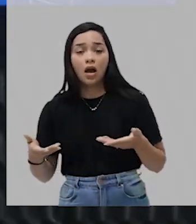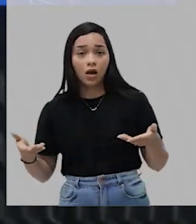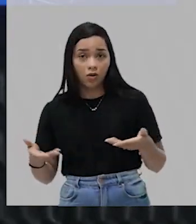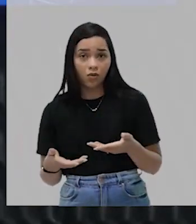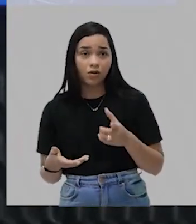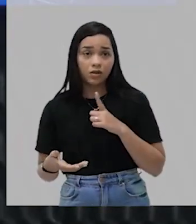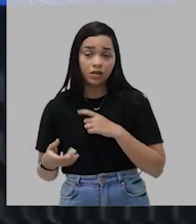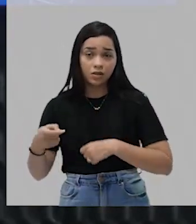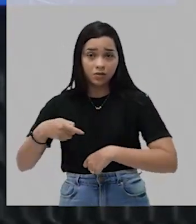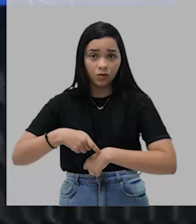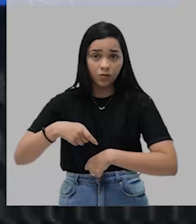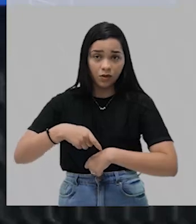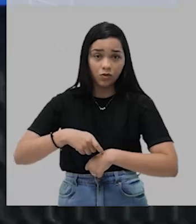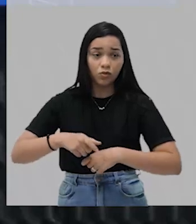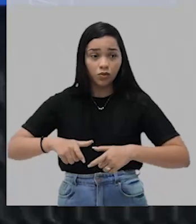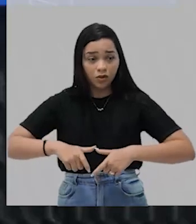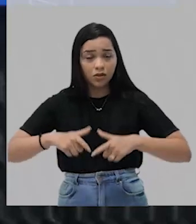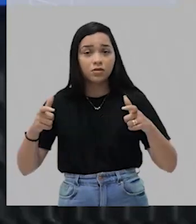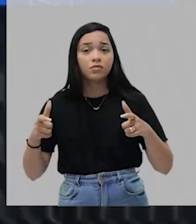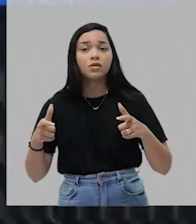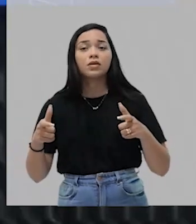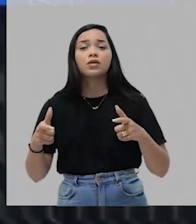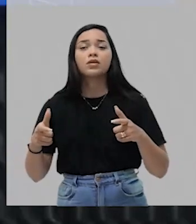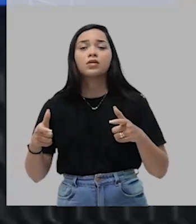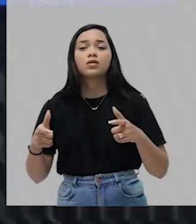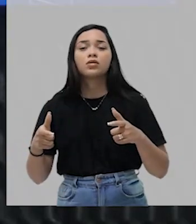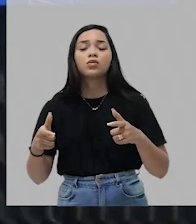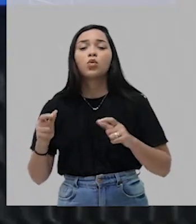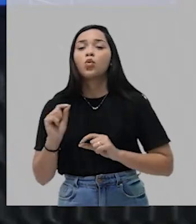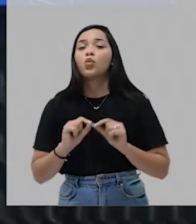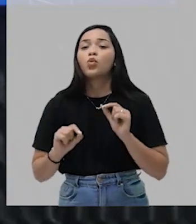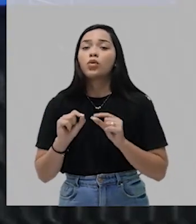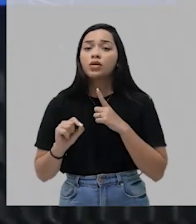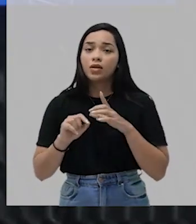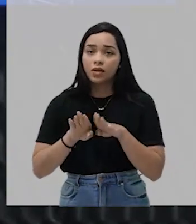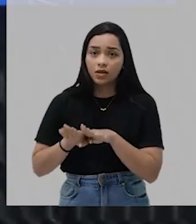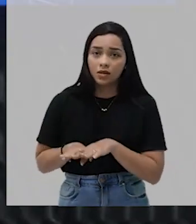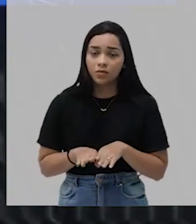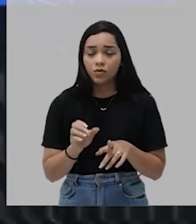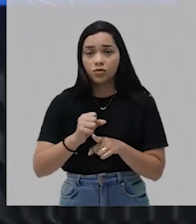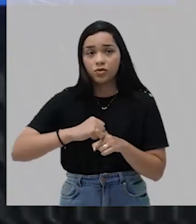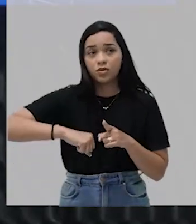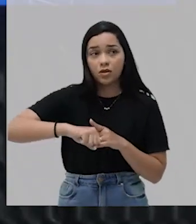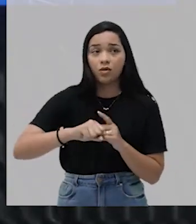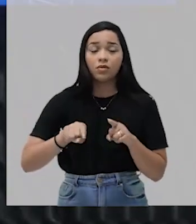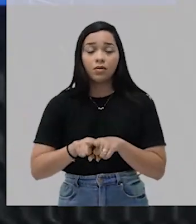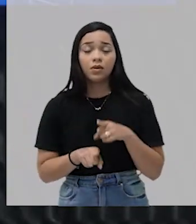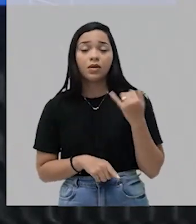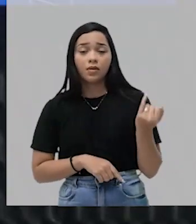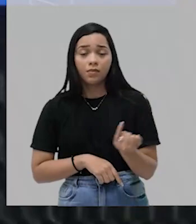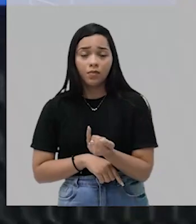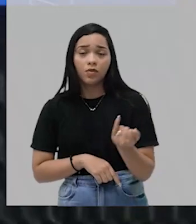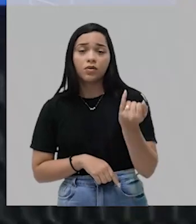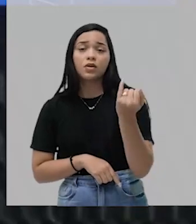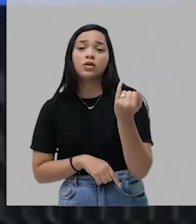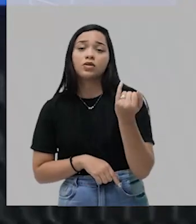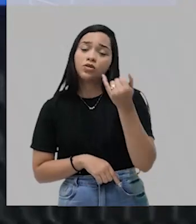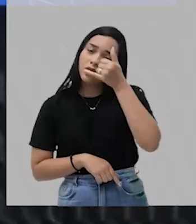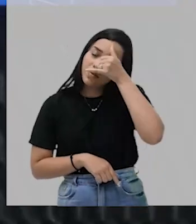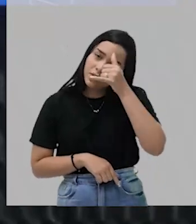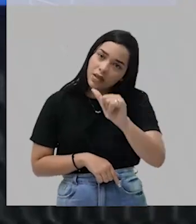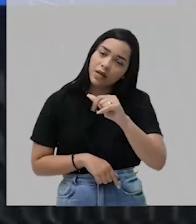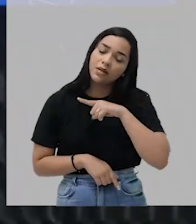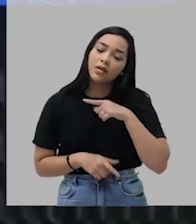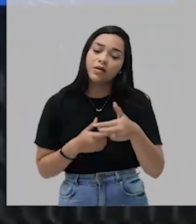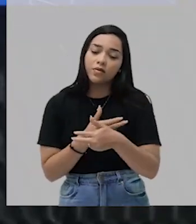agora, nesse momento, um crescimento com o quê? Com equilíbrio social. E um dos pontos é, com certeza, combater